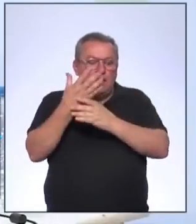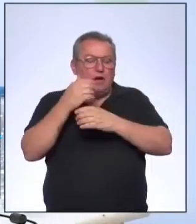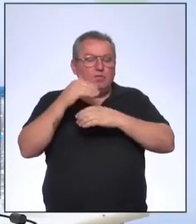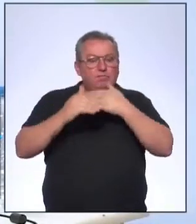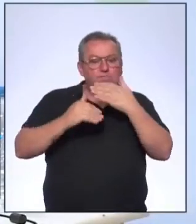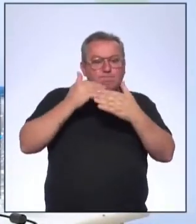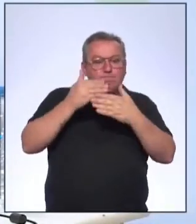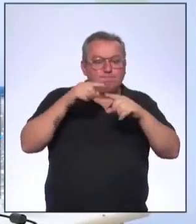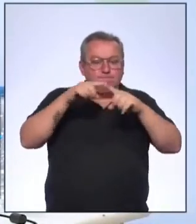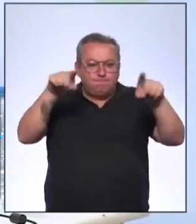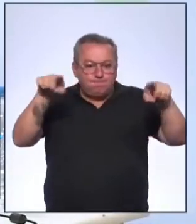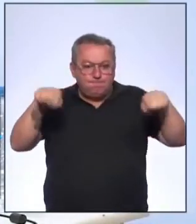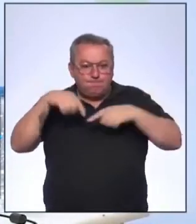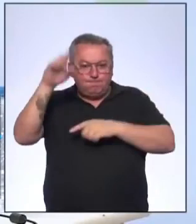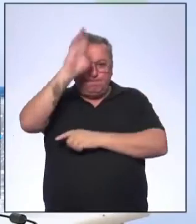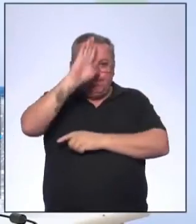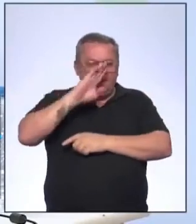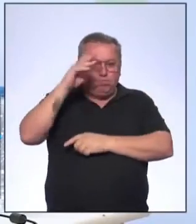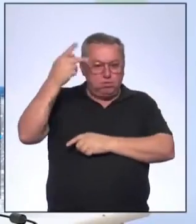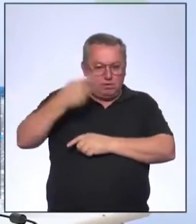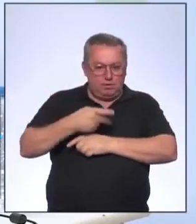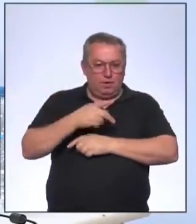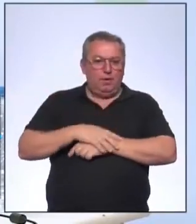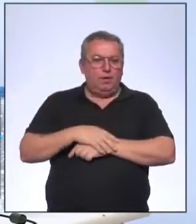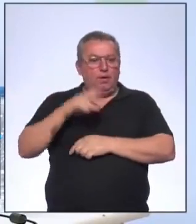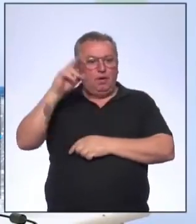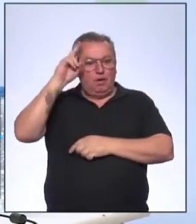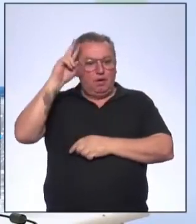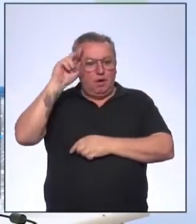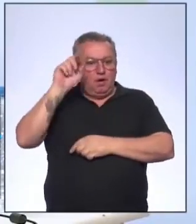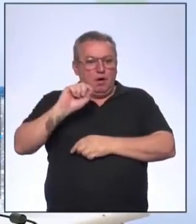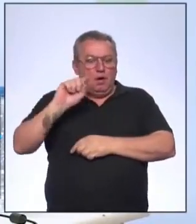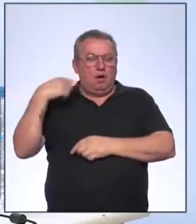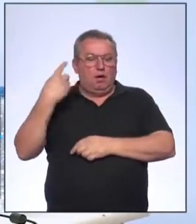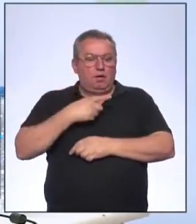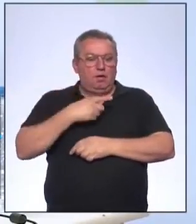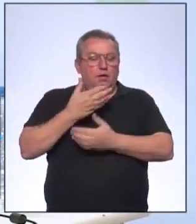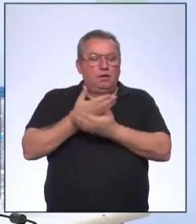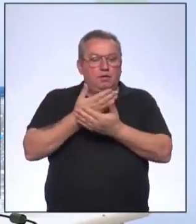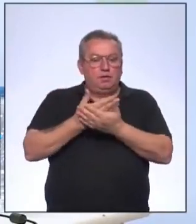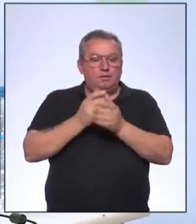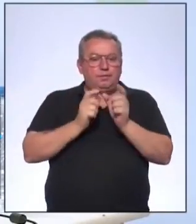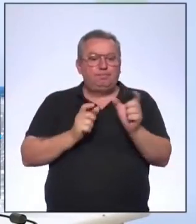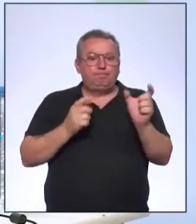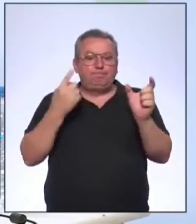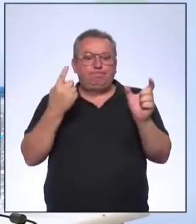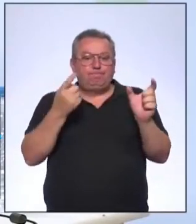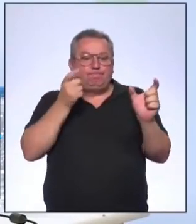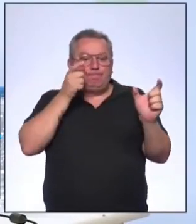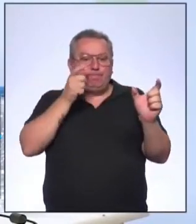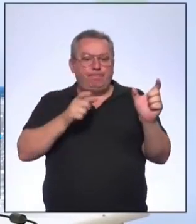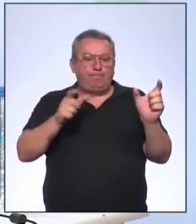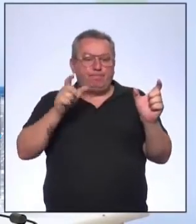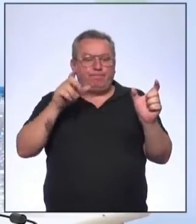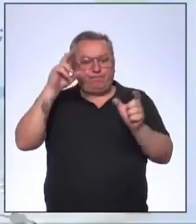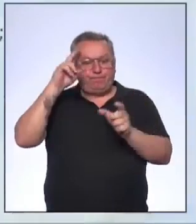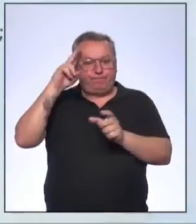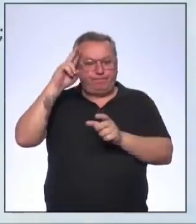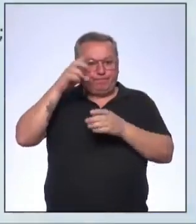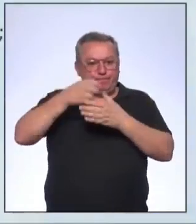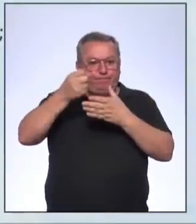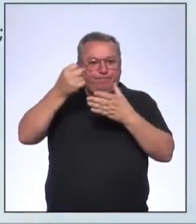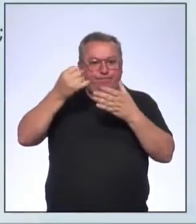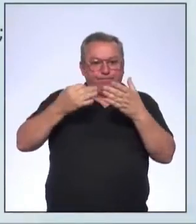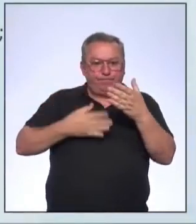territorial no Brasil. Então, vamos aí, lembrando que já tivemos aí a parte 1, então vamos ver aí na tela a retomada do conteúdo